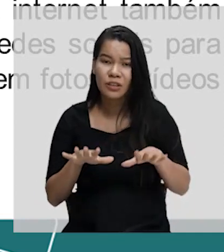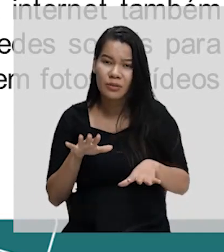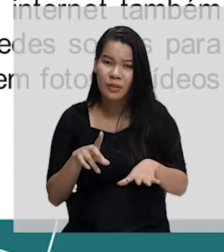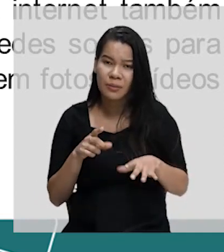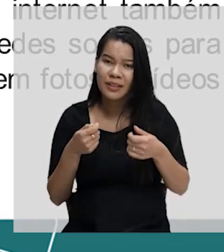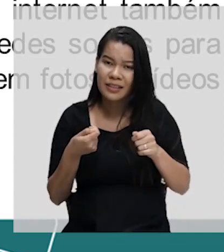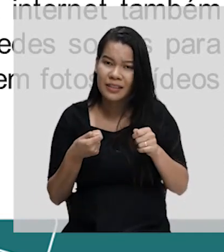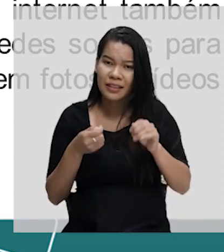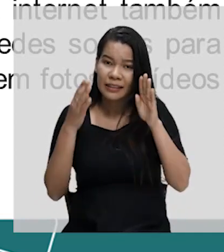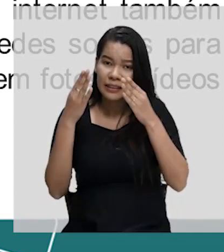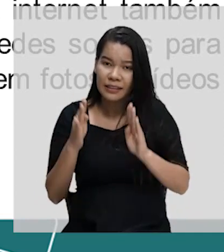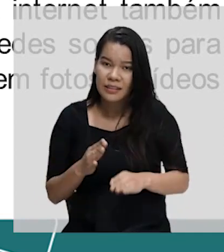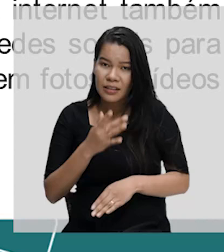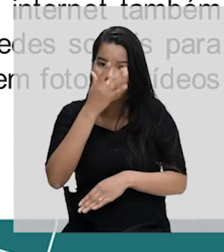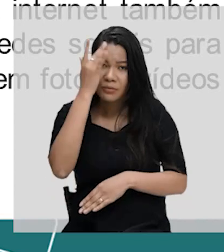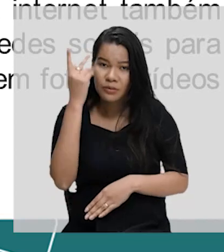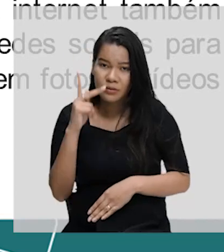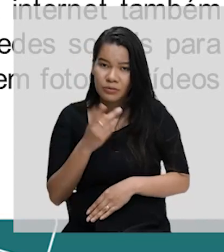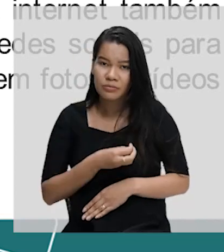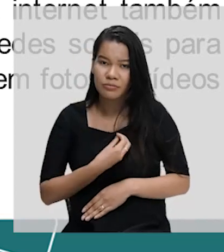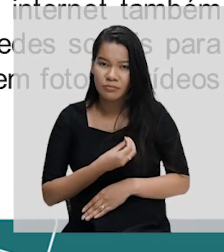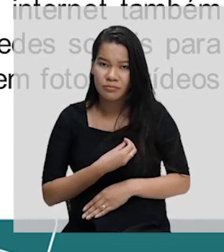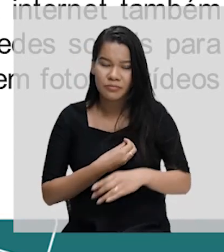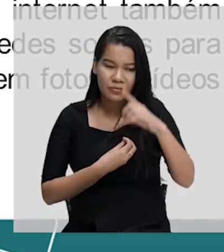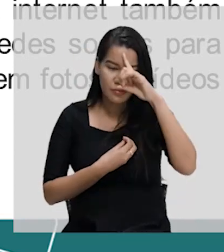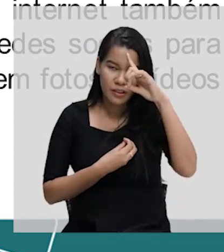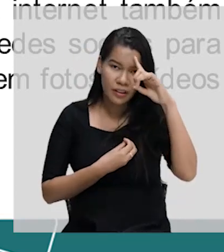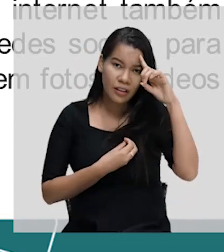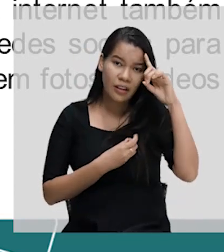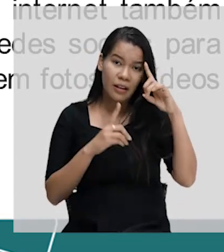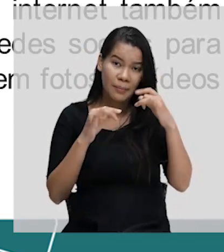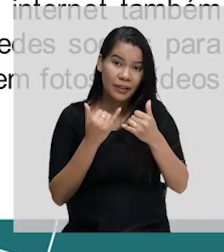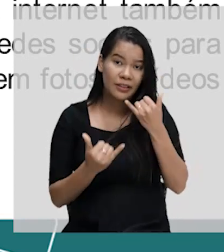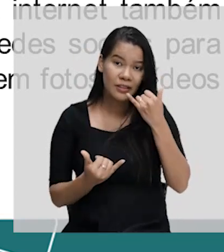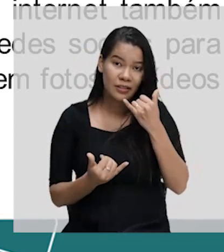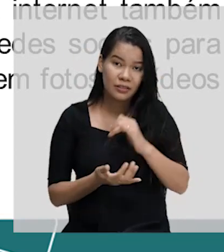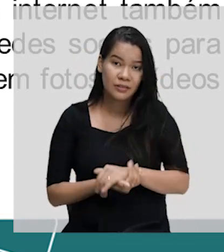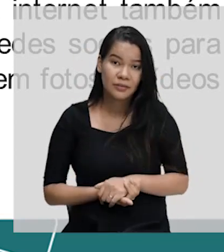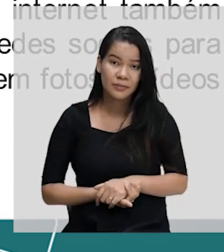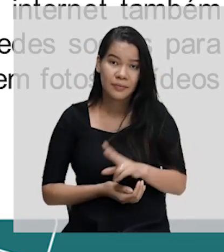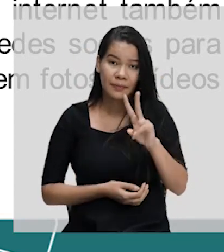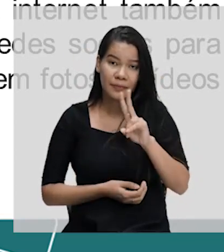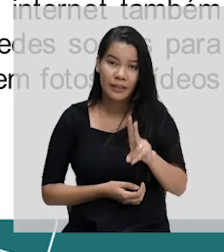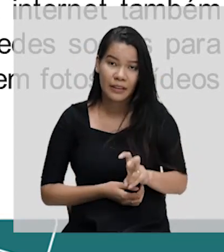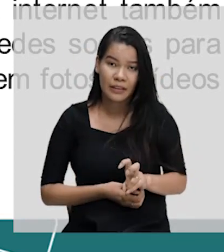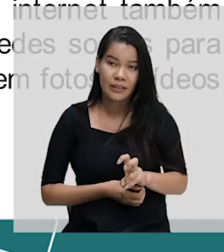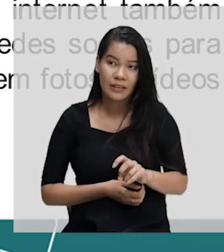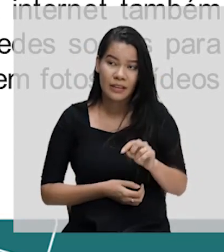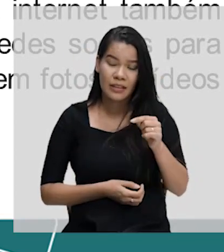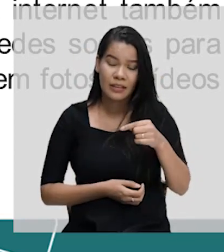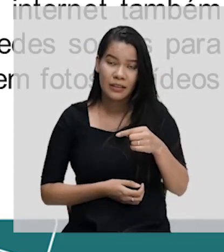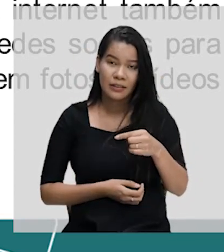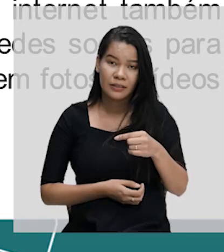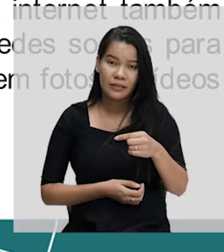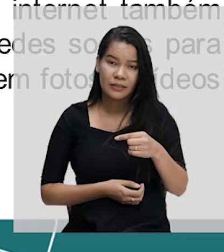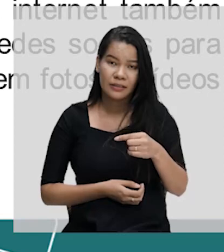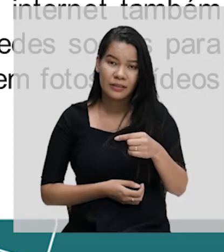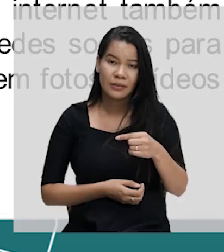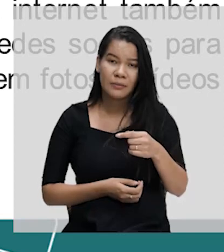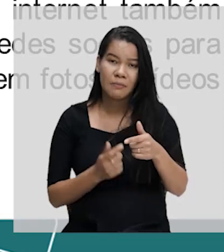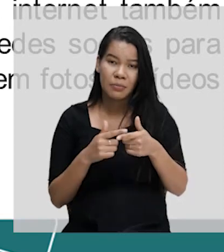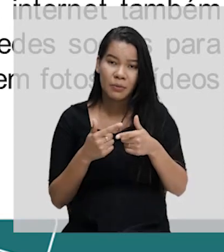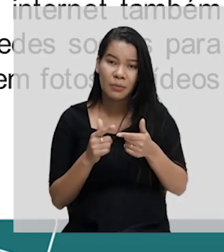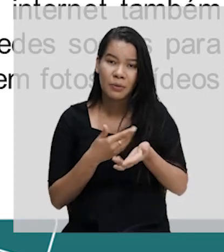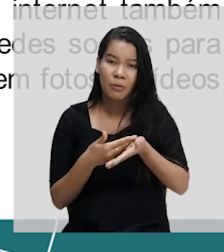as pessoas do seu convívio, tá? É bem parecido. Às vezes, esse bullying parte dentro